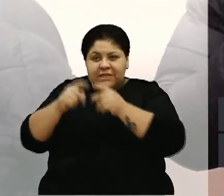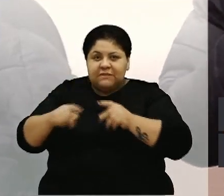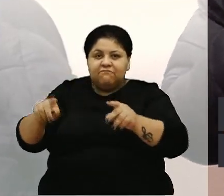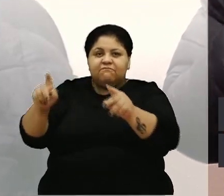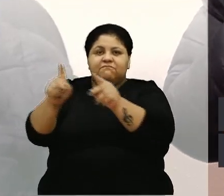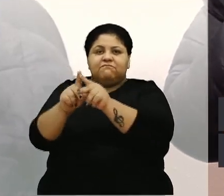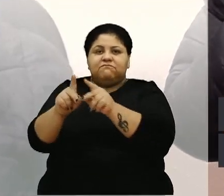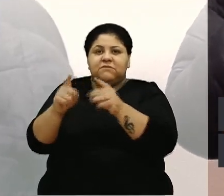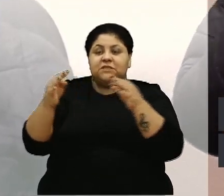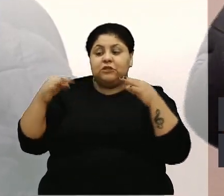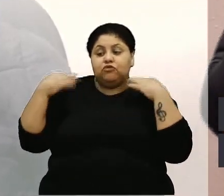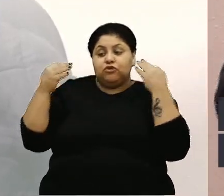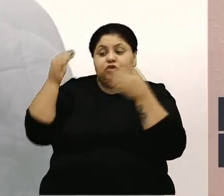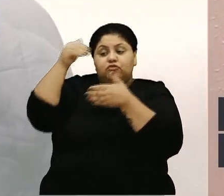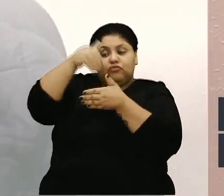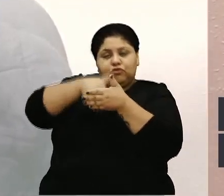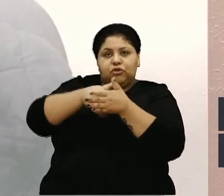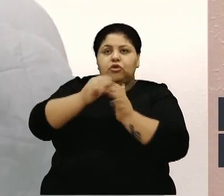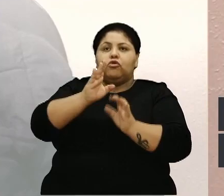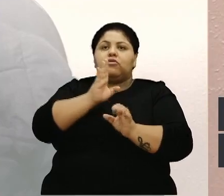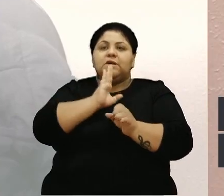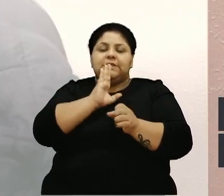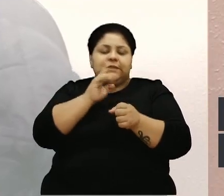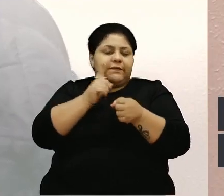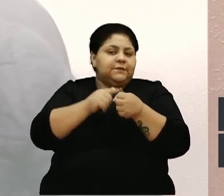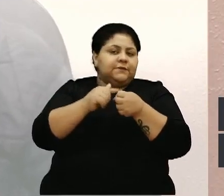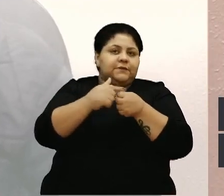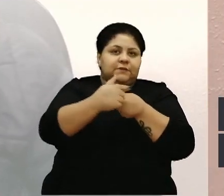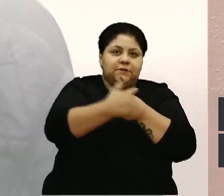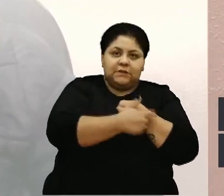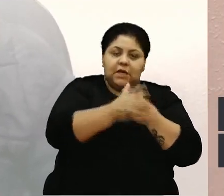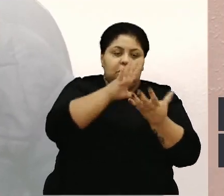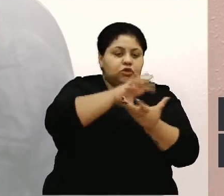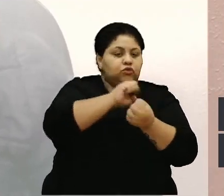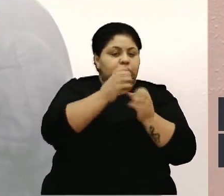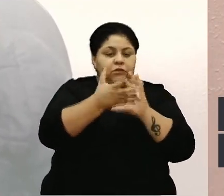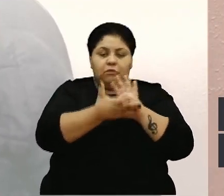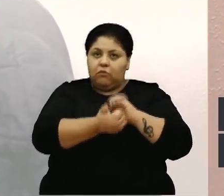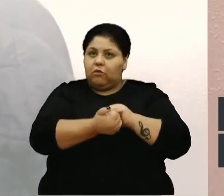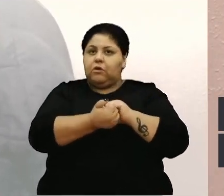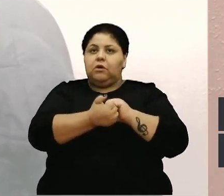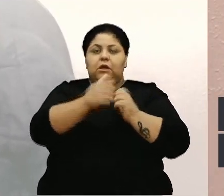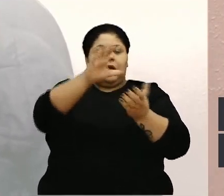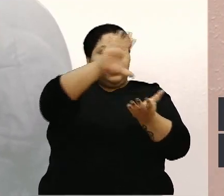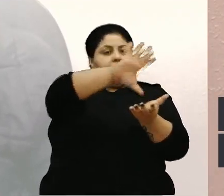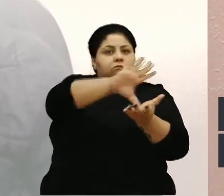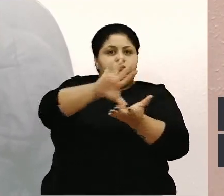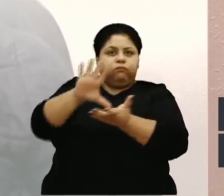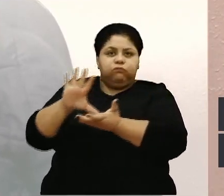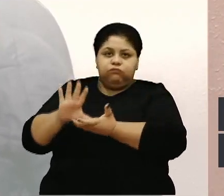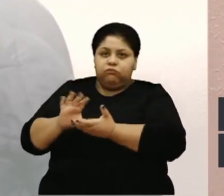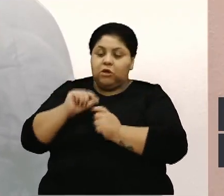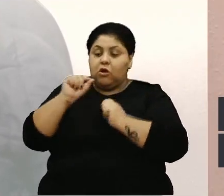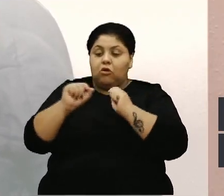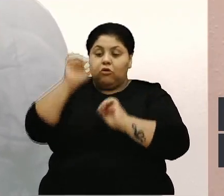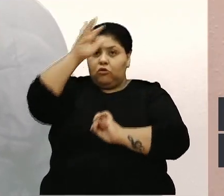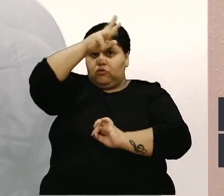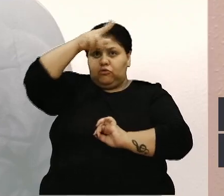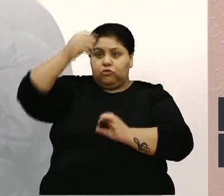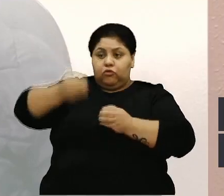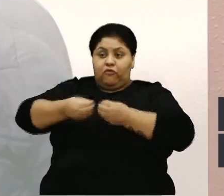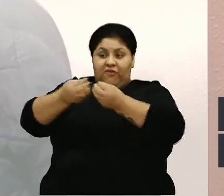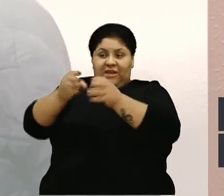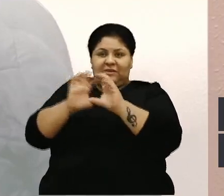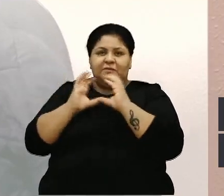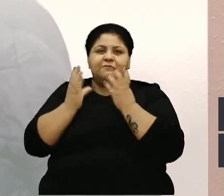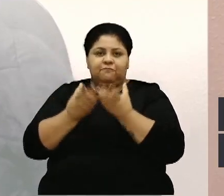esse turismo interno. Quer conhecer a cidade, quer conhecer o artesanato local, quer conhecer as suas praças, quer conhecer aquilo que o município oferece para a sua comunidade.